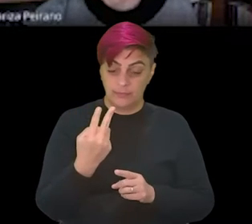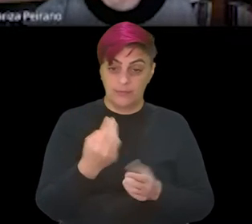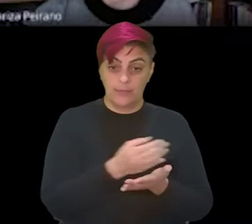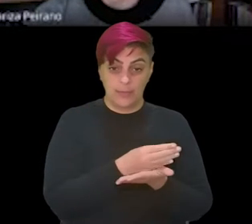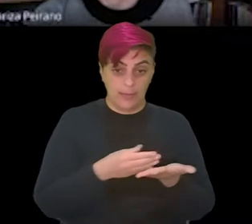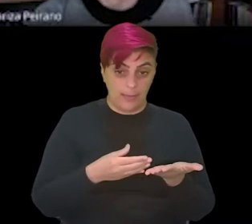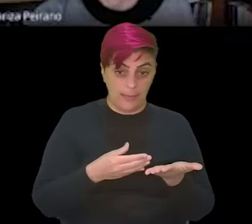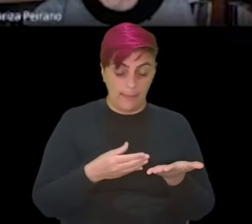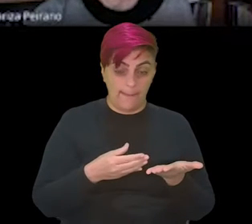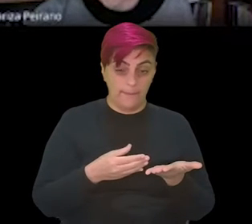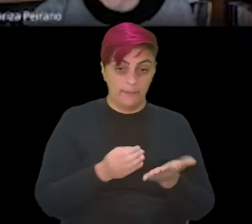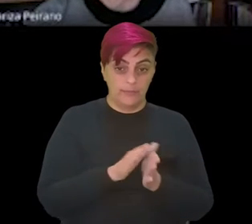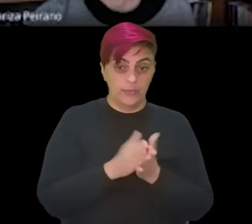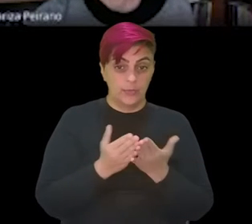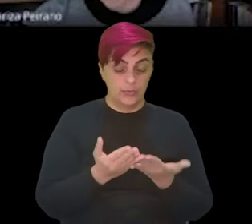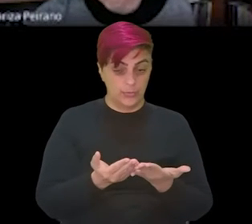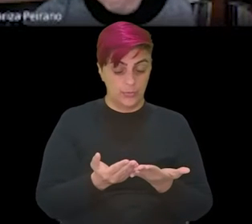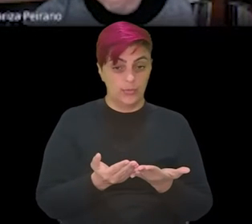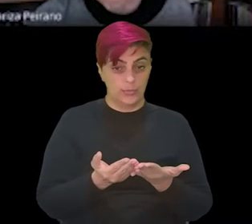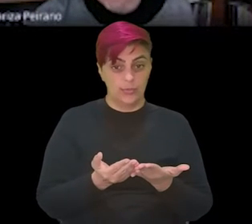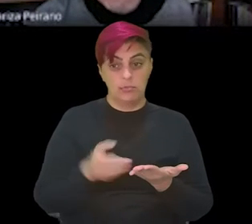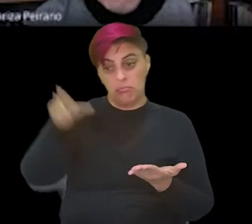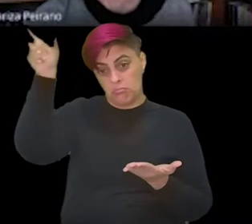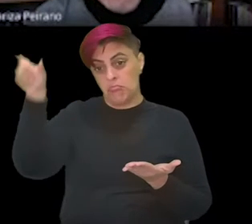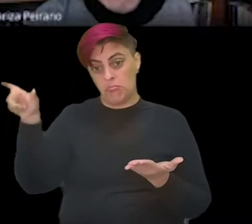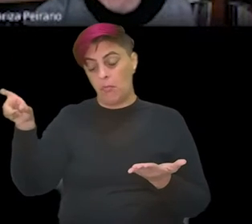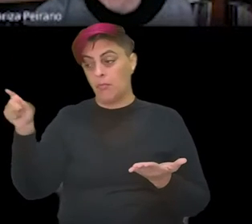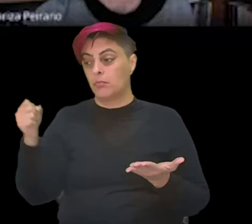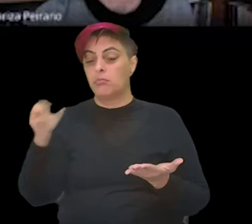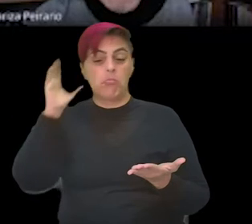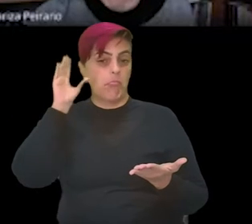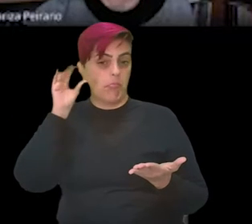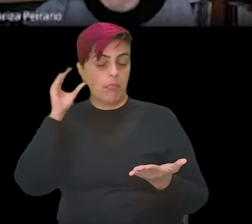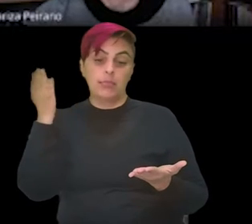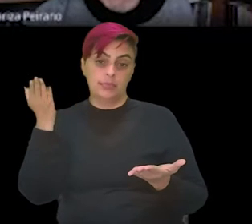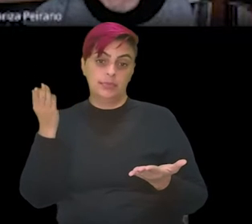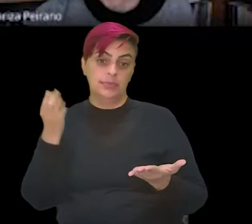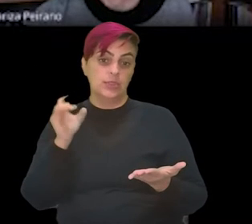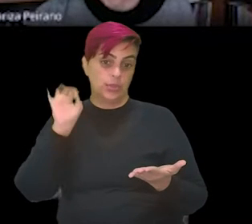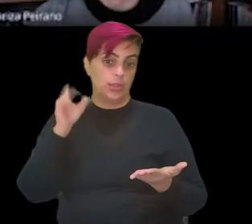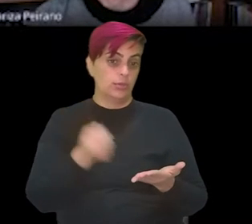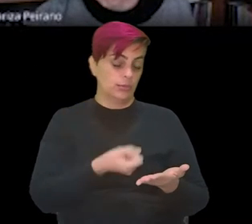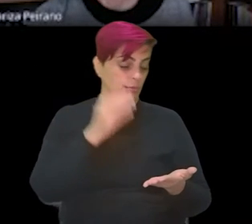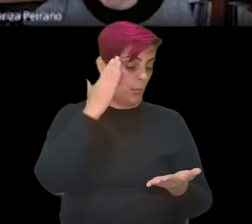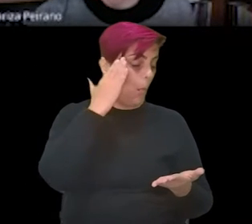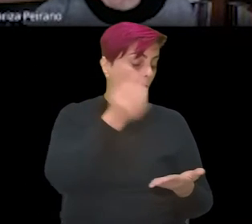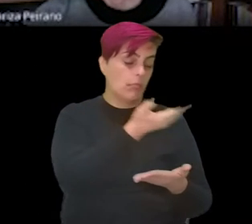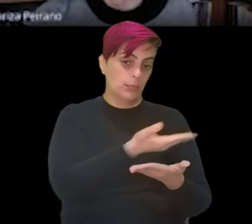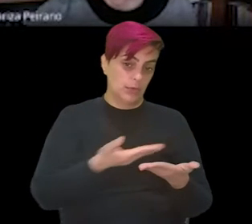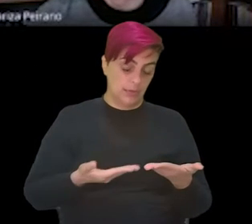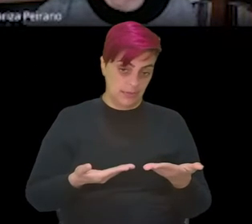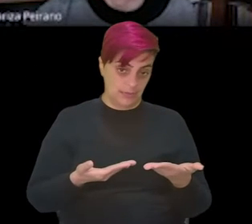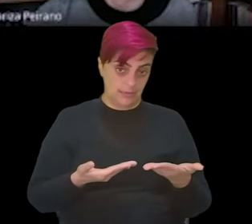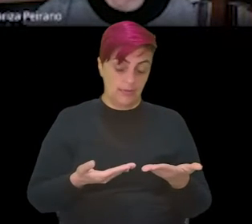mais especulativos do livro pudessem ser saltados por leitores interessados apenas na descrição,